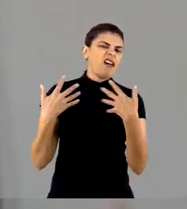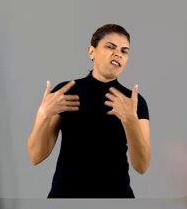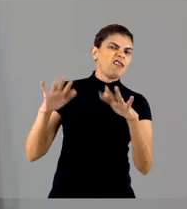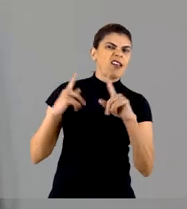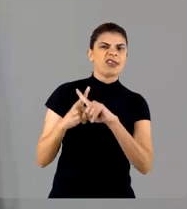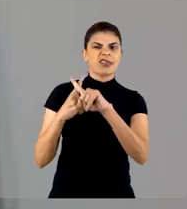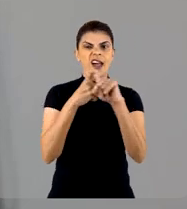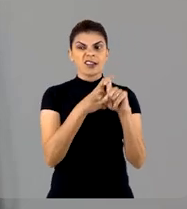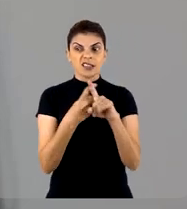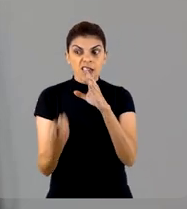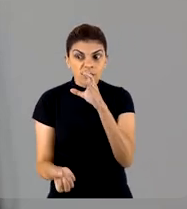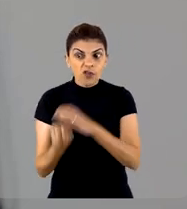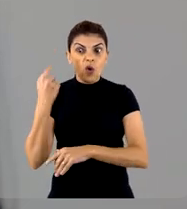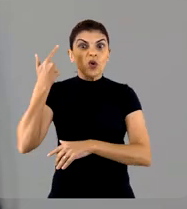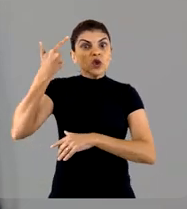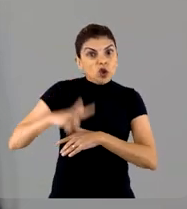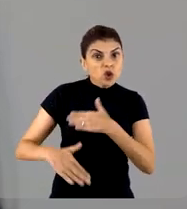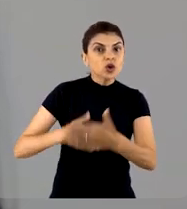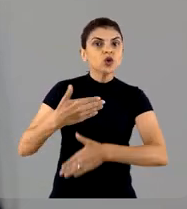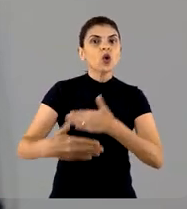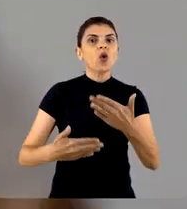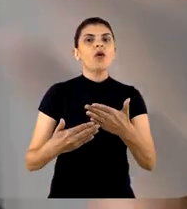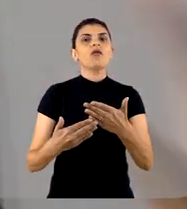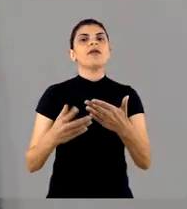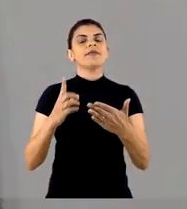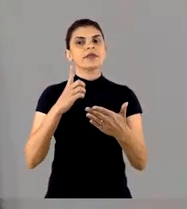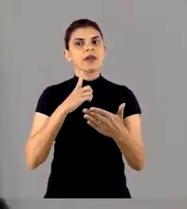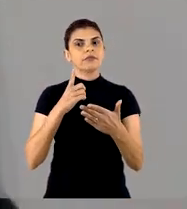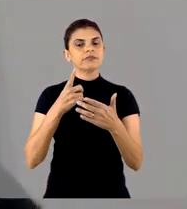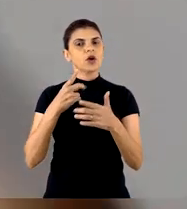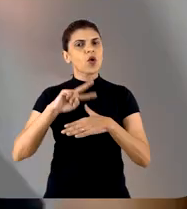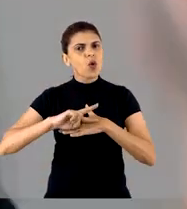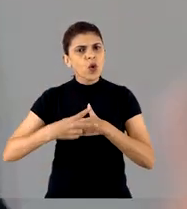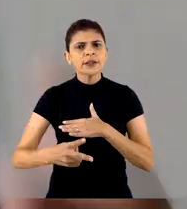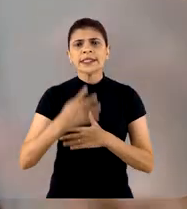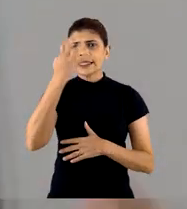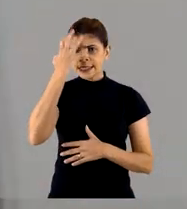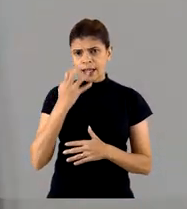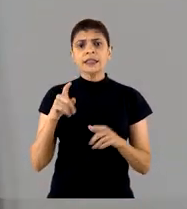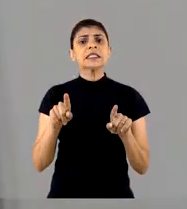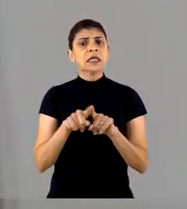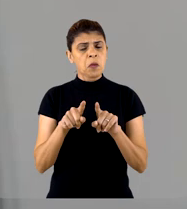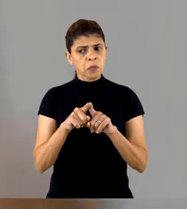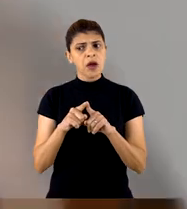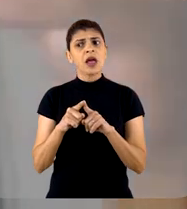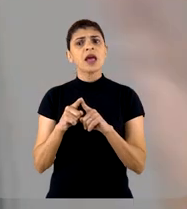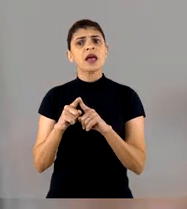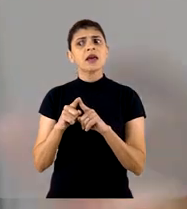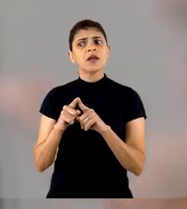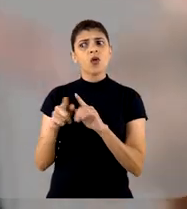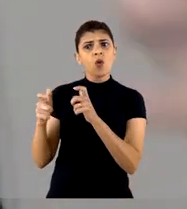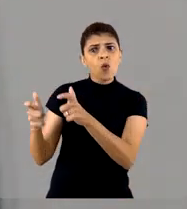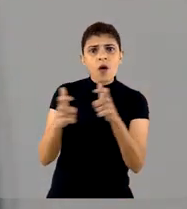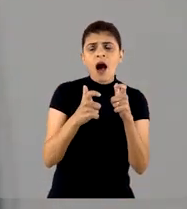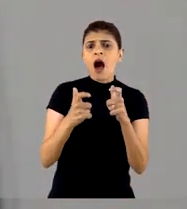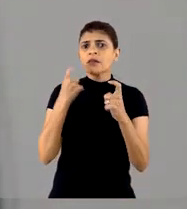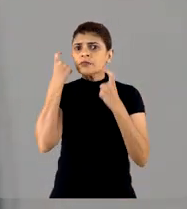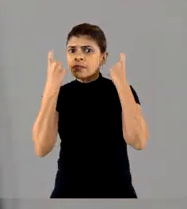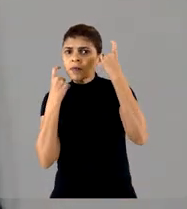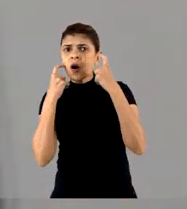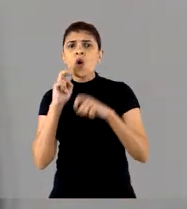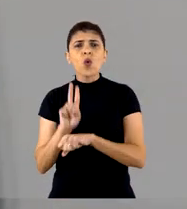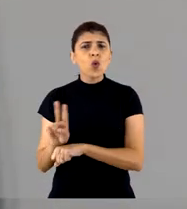não podemos deixar o nazismo ressurgir, que dá origem a determinadas ideias, a determinadas agências internacionais voltadas para determinados